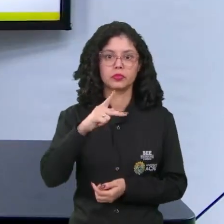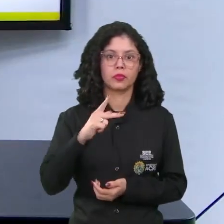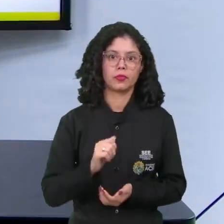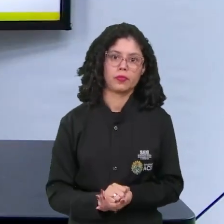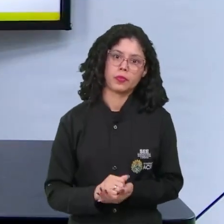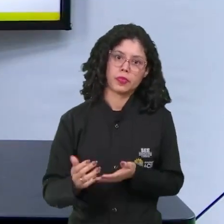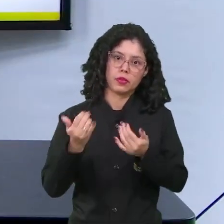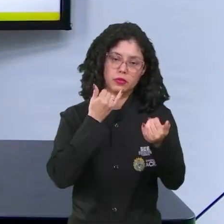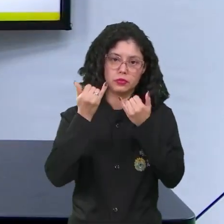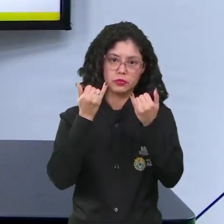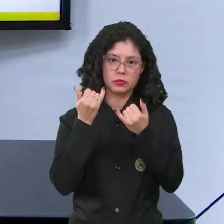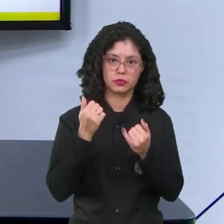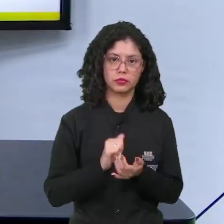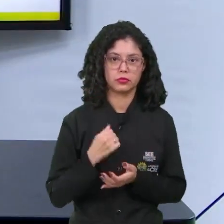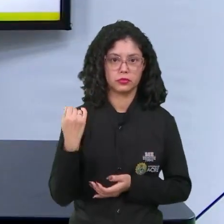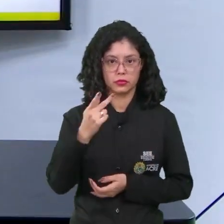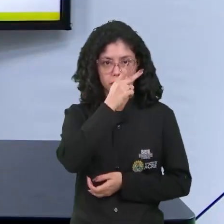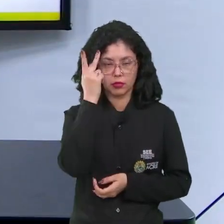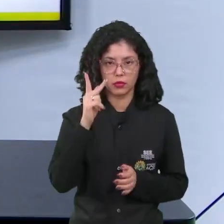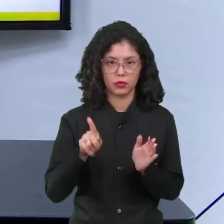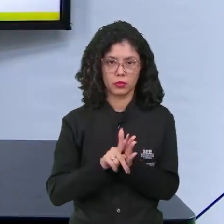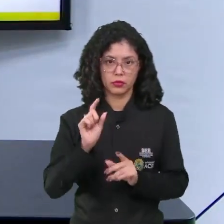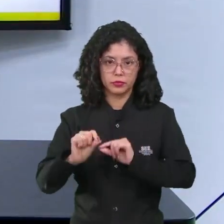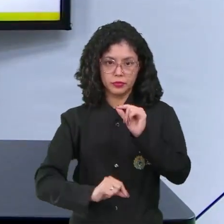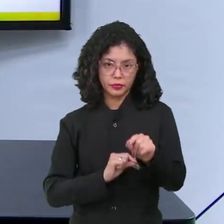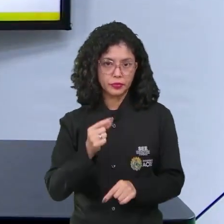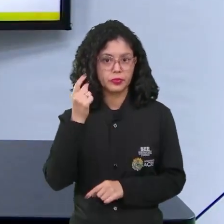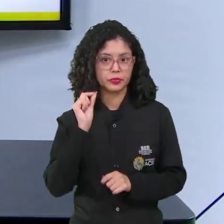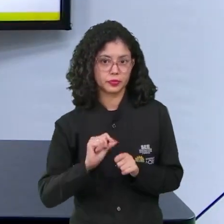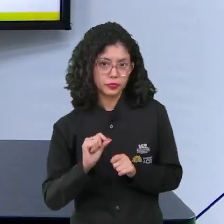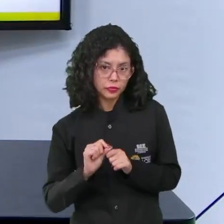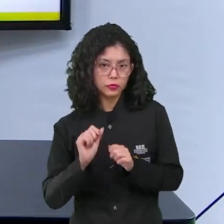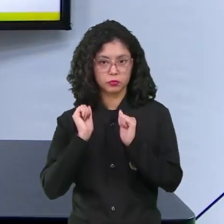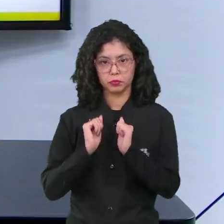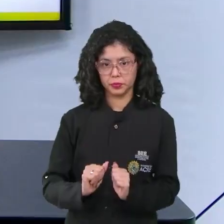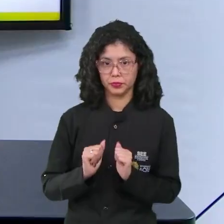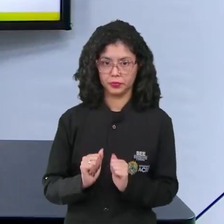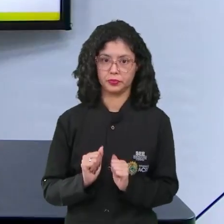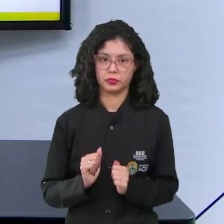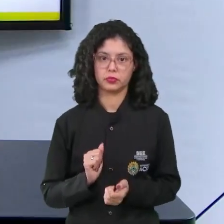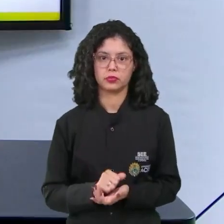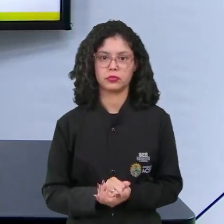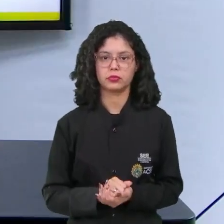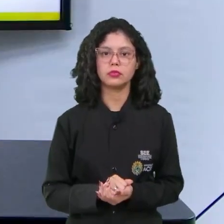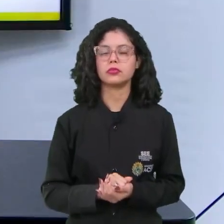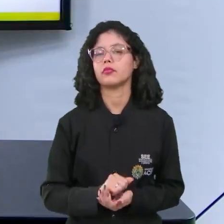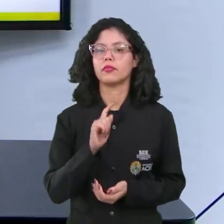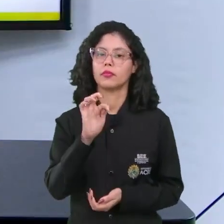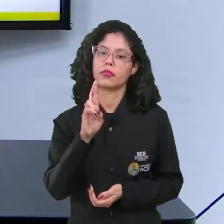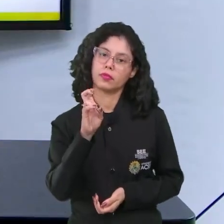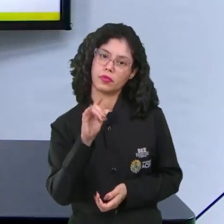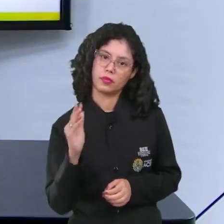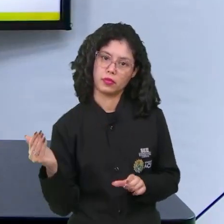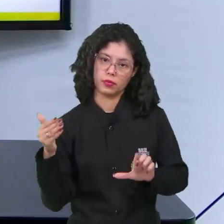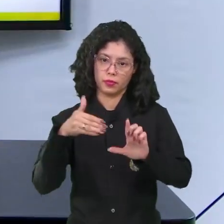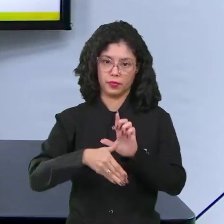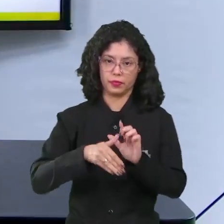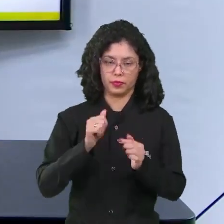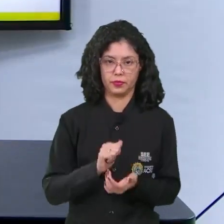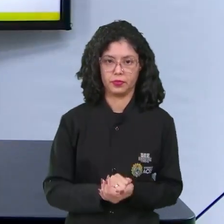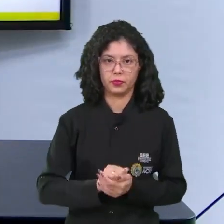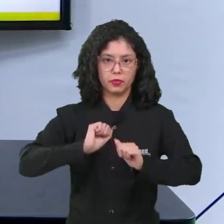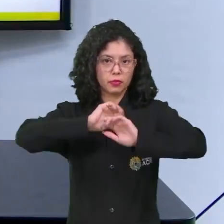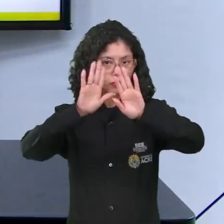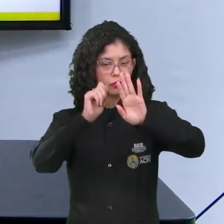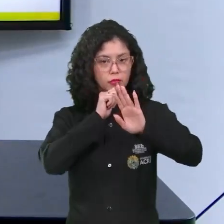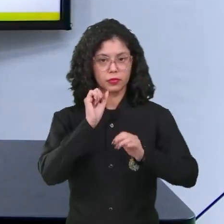suas informações pessoais, o que você tem permitido que esse algoritmo acesse.